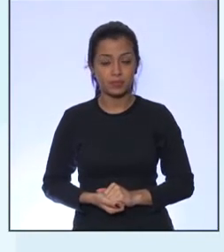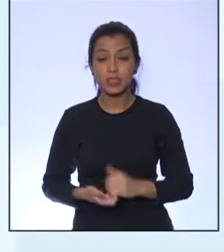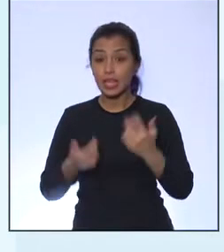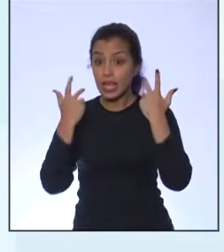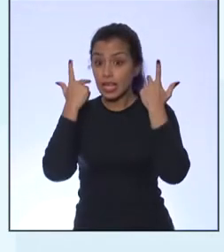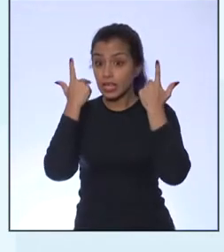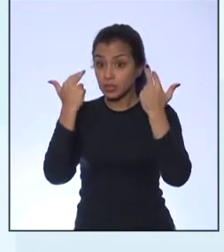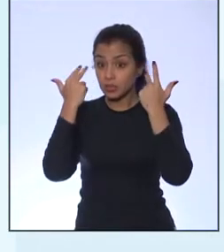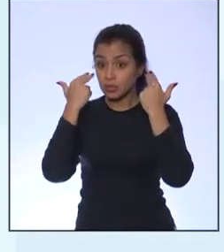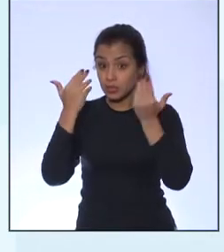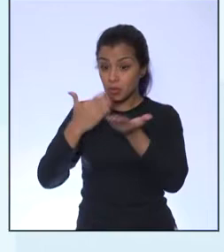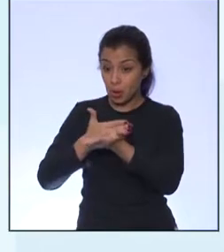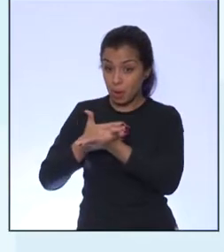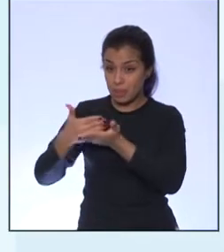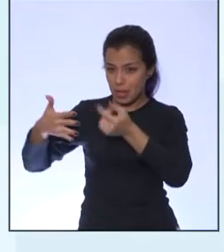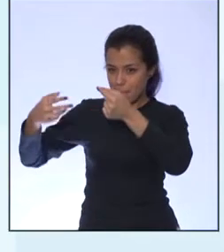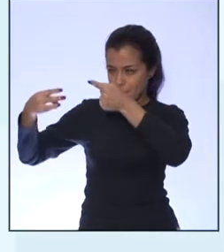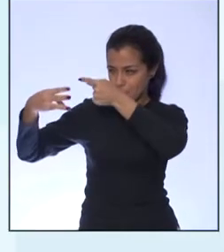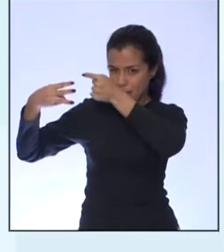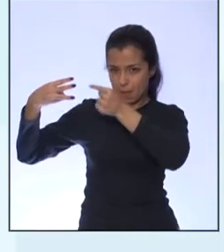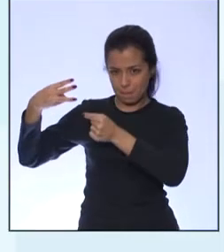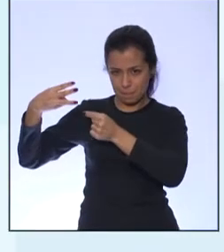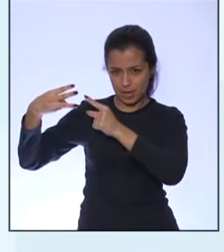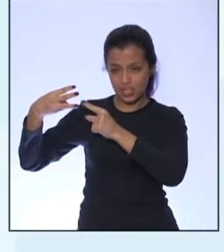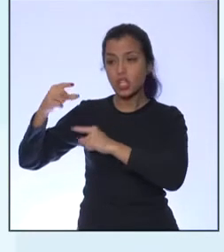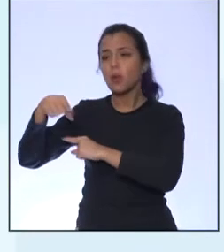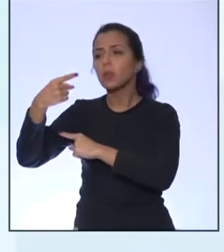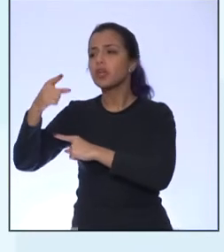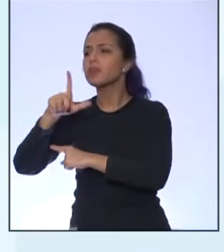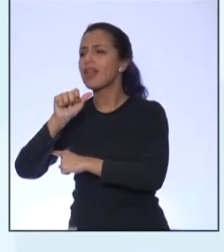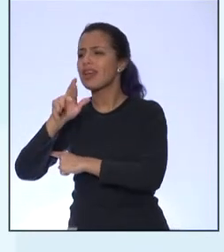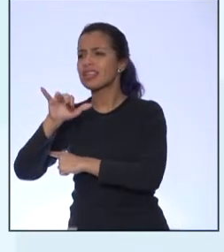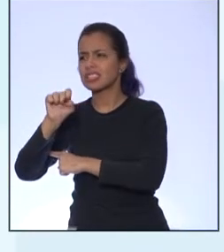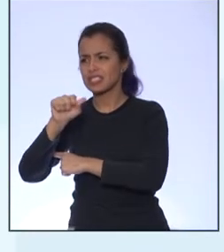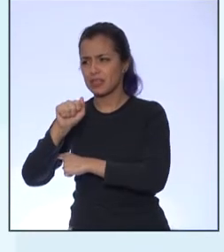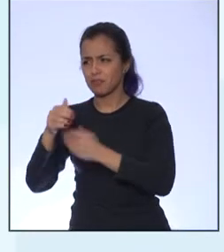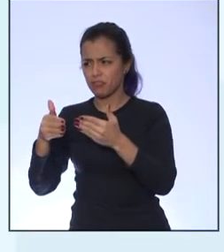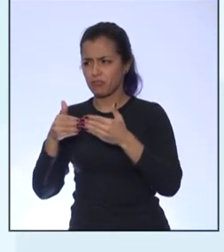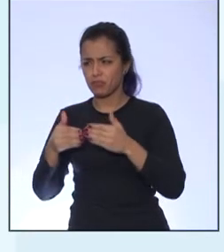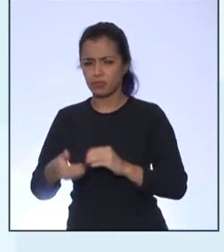Naturalmente, a partir desses fundamentos, o próximo, Larissa, por favor,